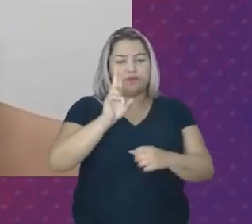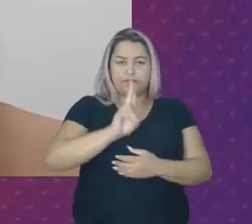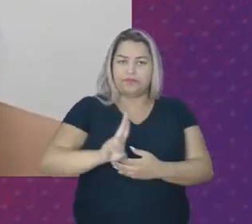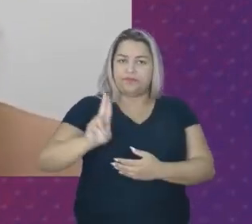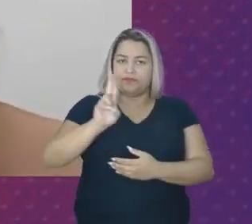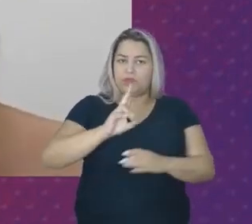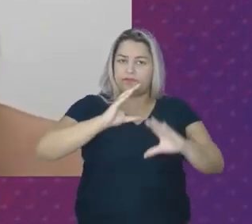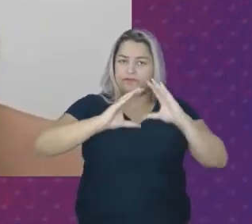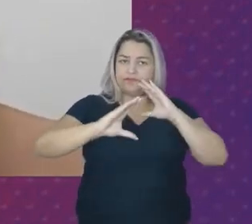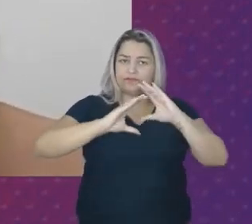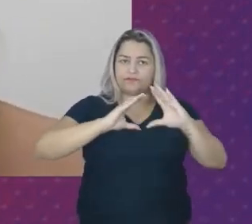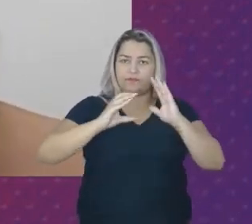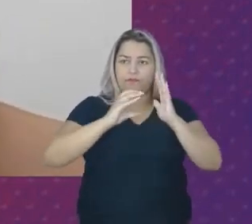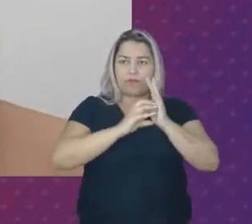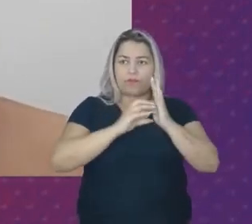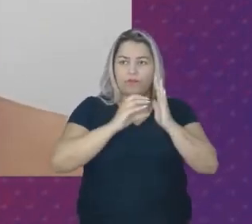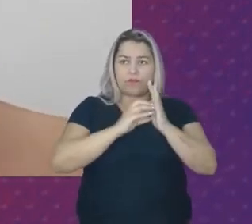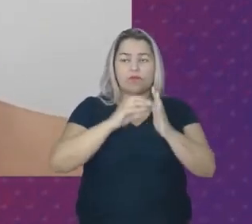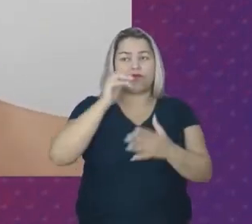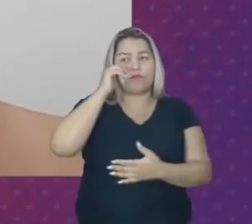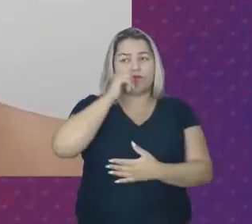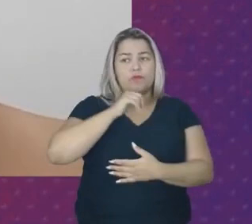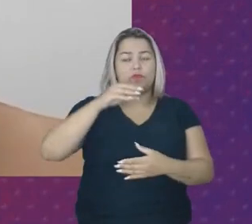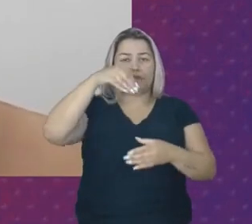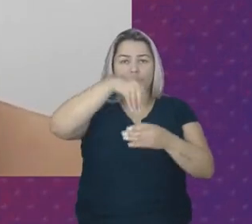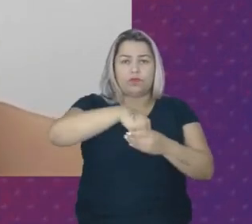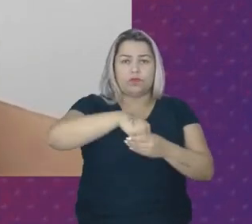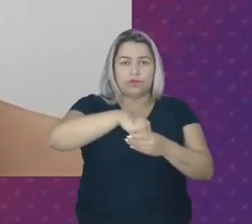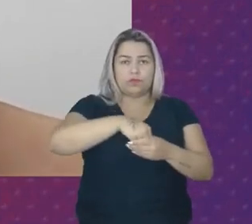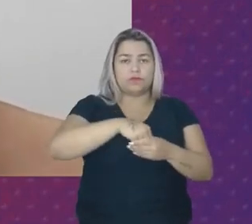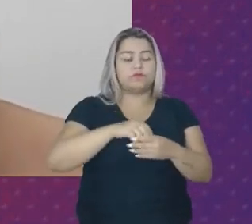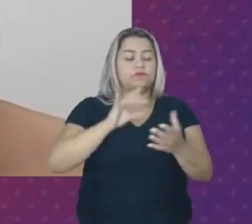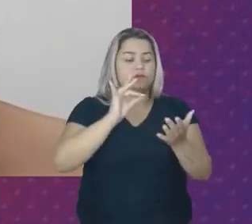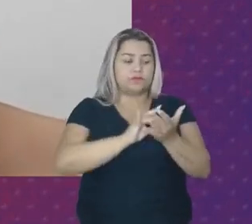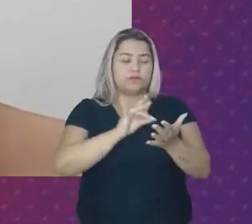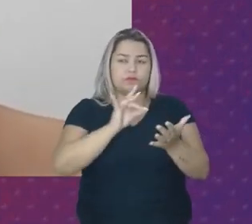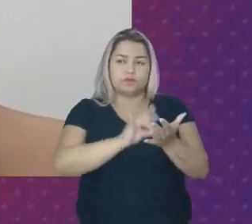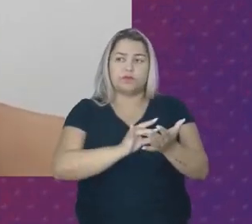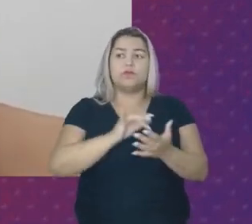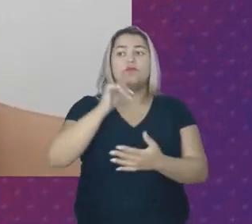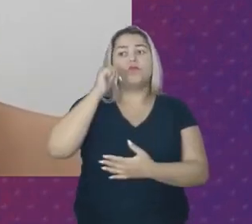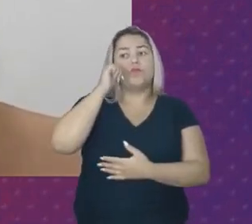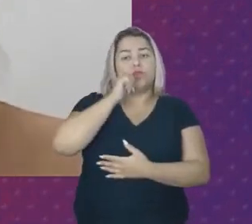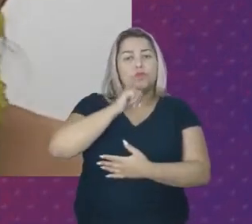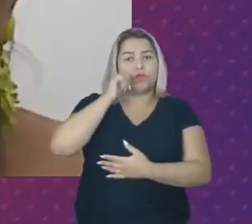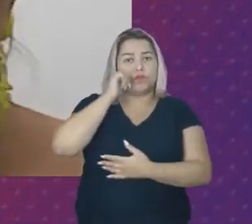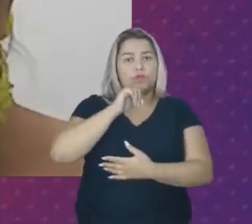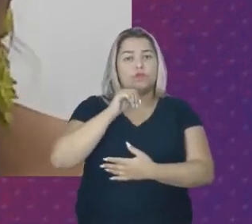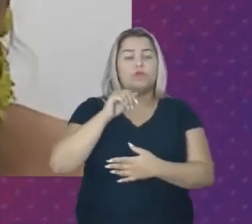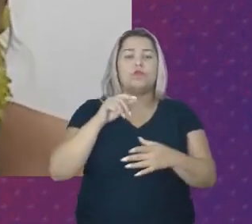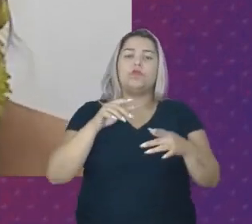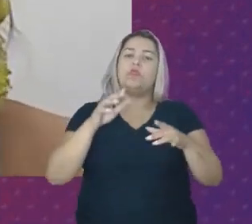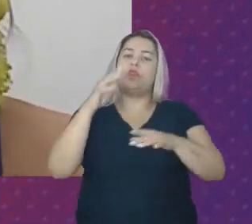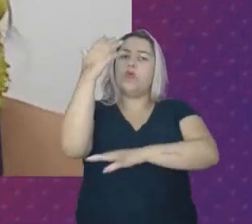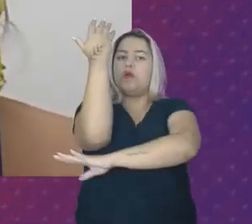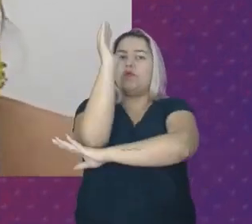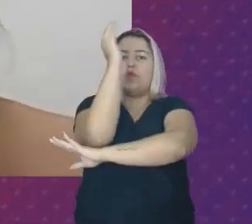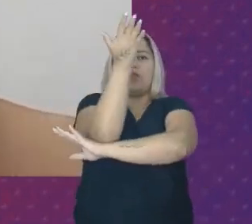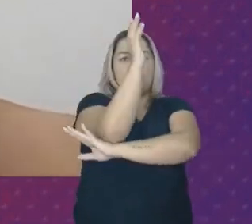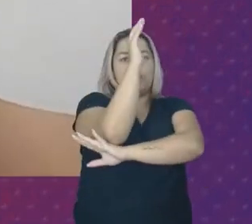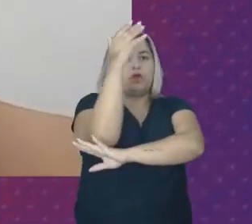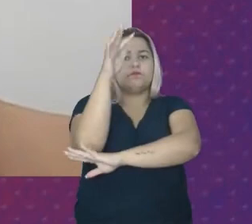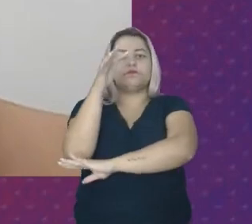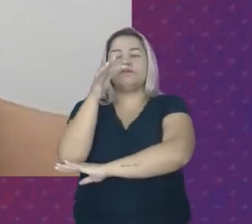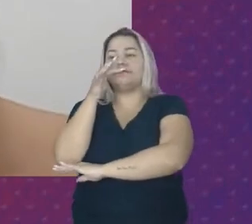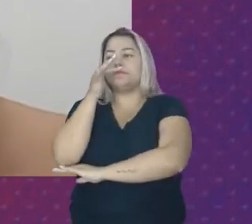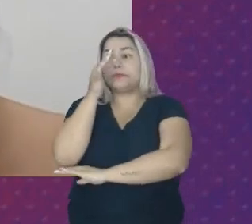na comunicação política de mulheres dentro dessas realidades, né, mulheres do campo, das florestas e das águas, que eu